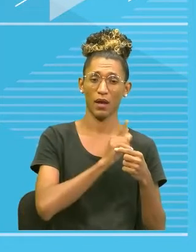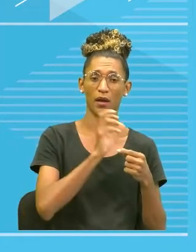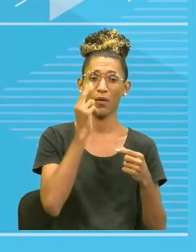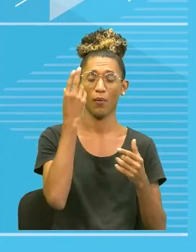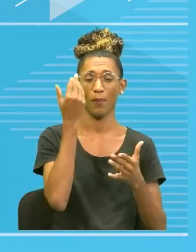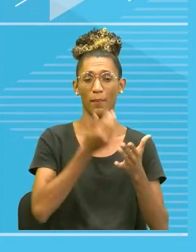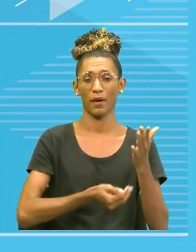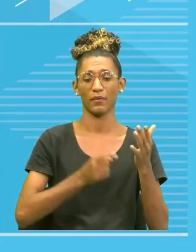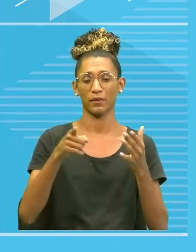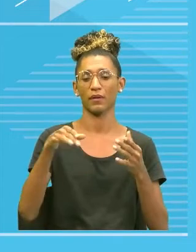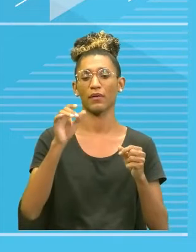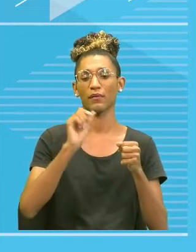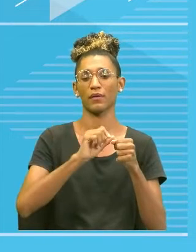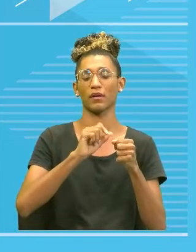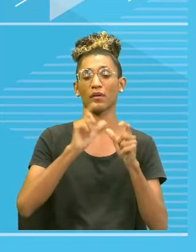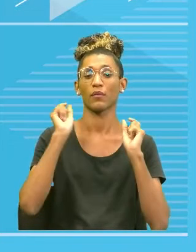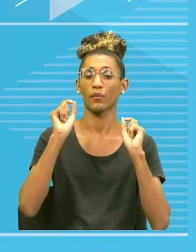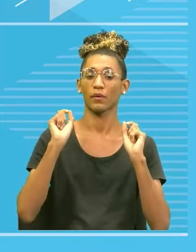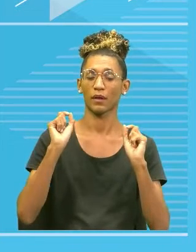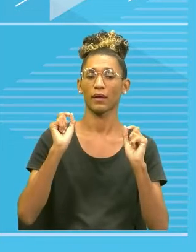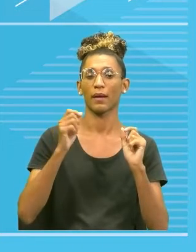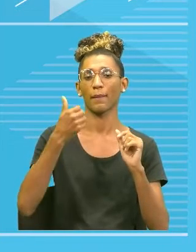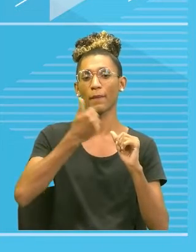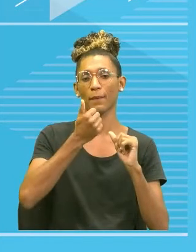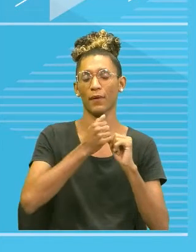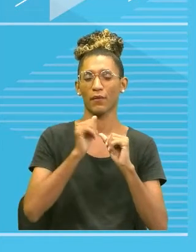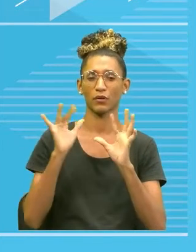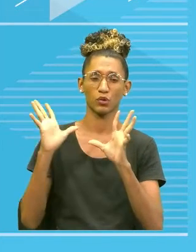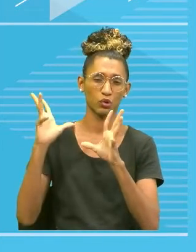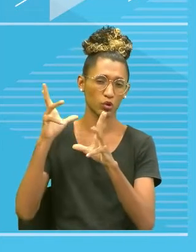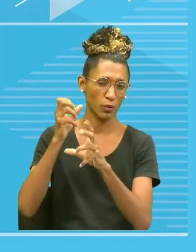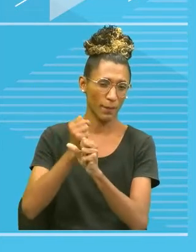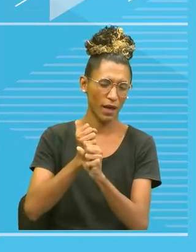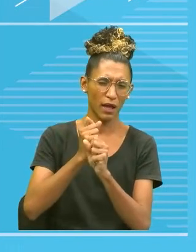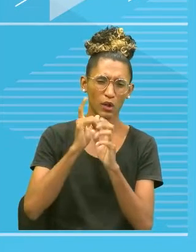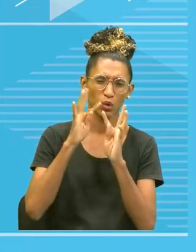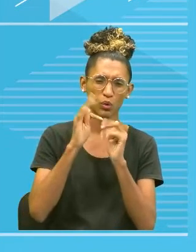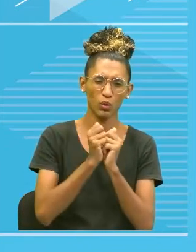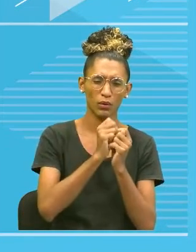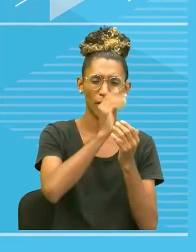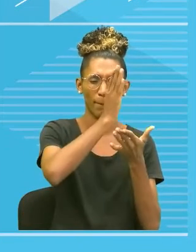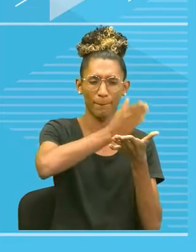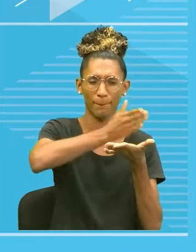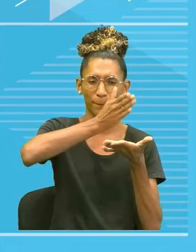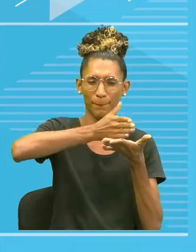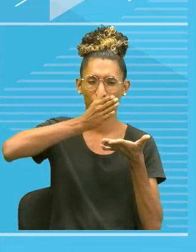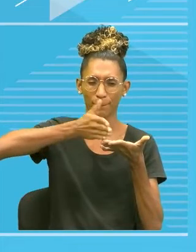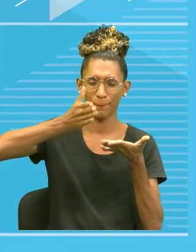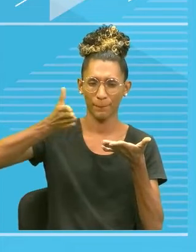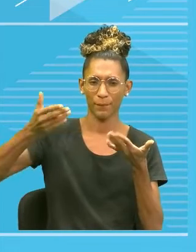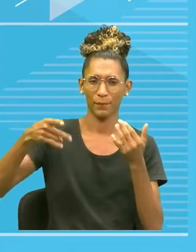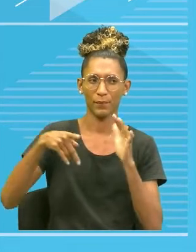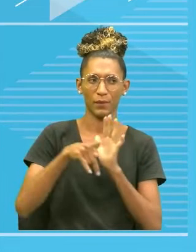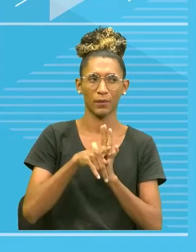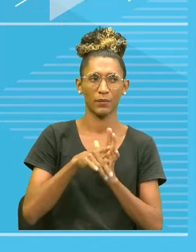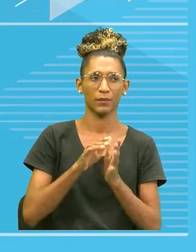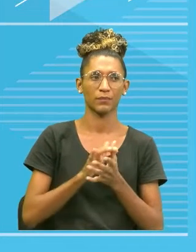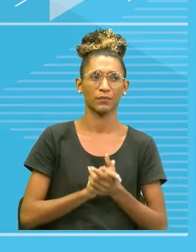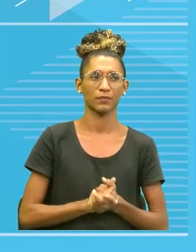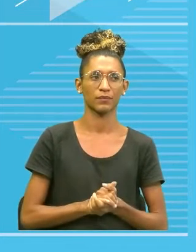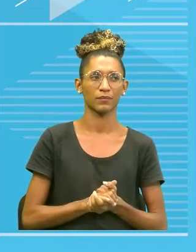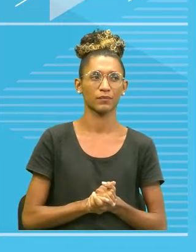fazer? Você vai fazer uma soma de todas as etapas do ciclo. Ou